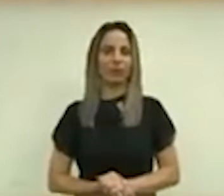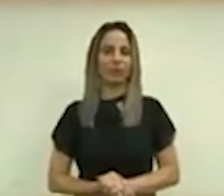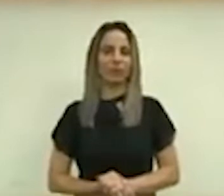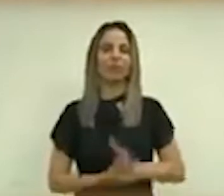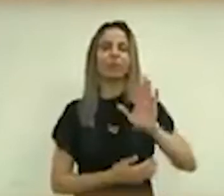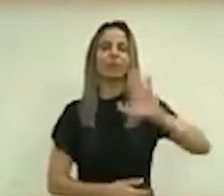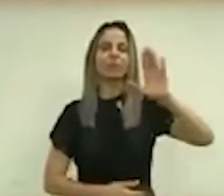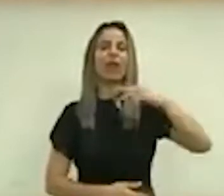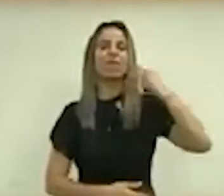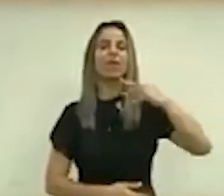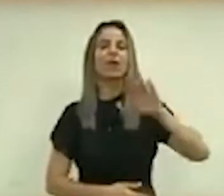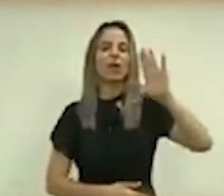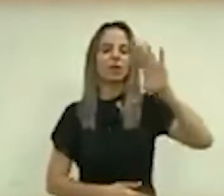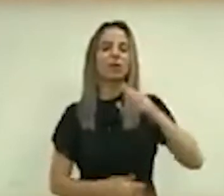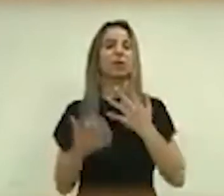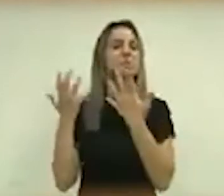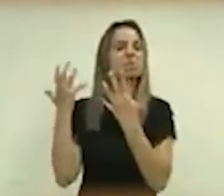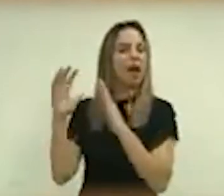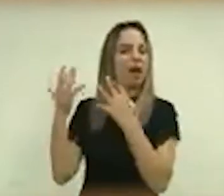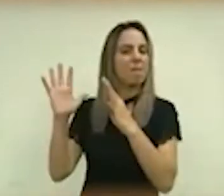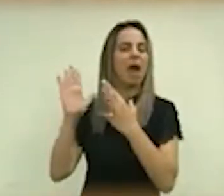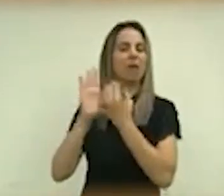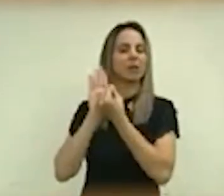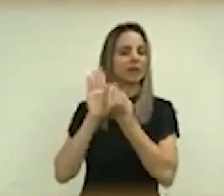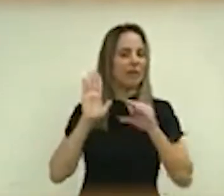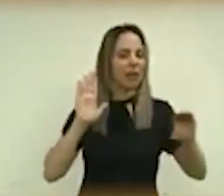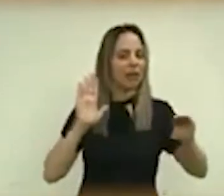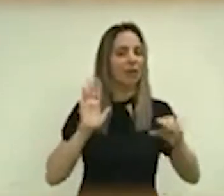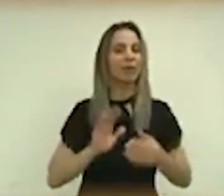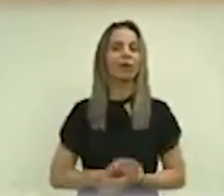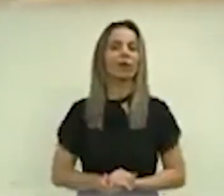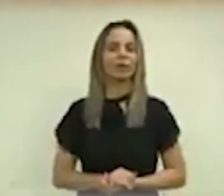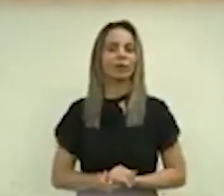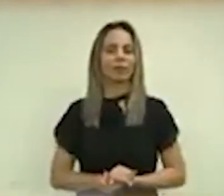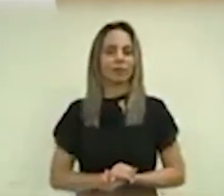Vereador. Parabéns pelo seu requerimento, né? A gente